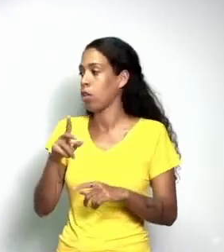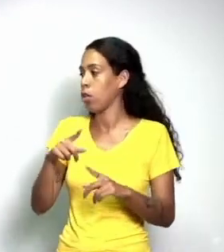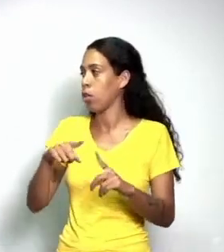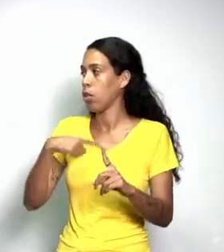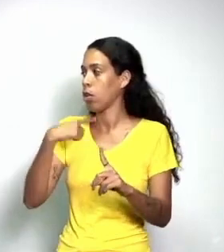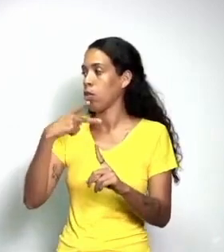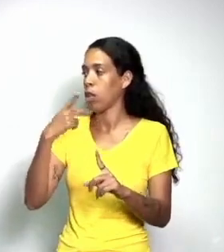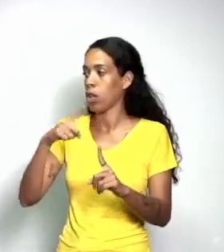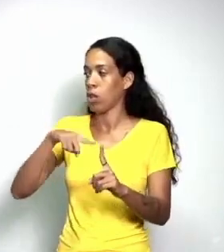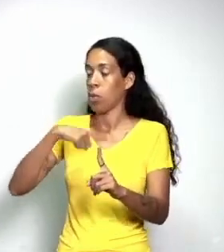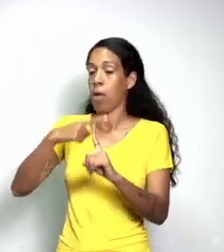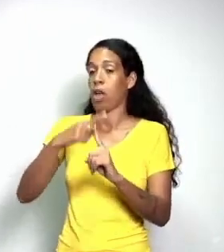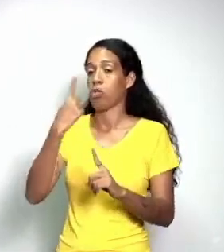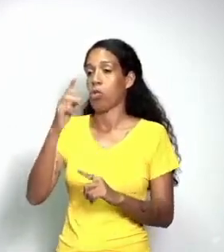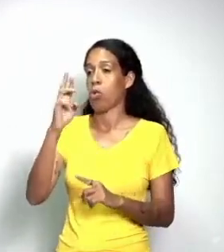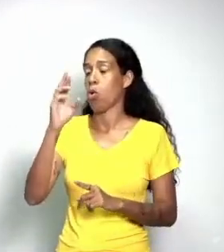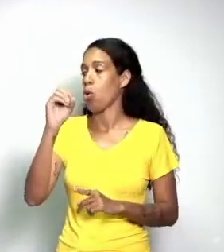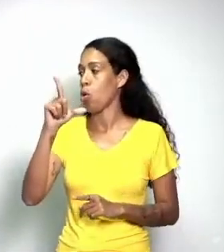Então, eu vou